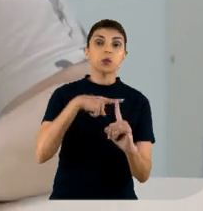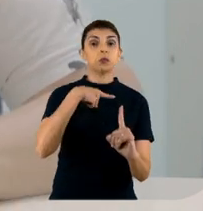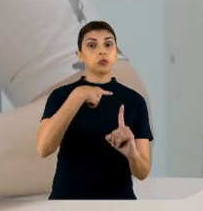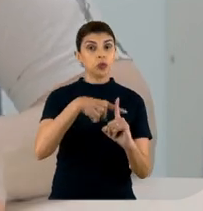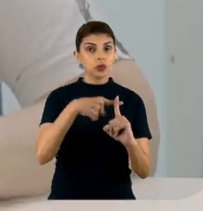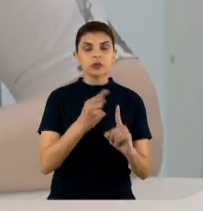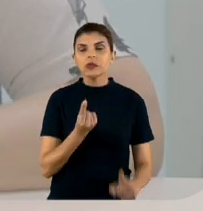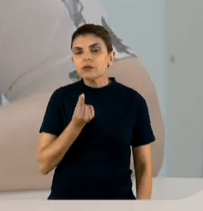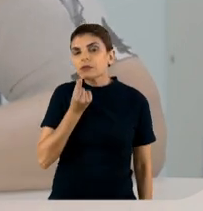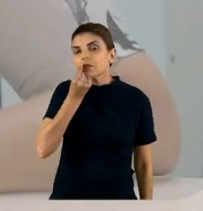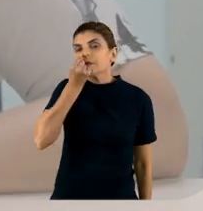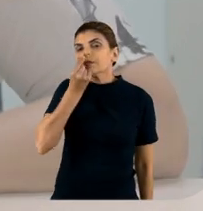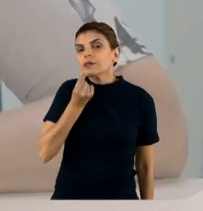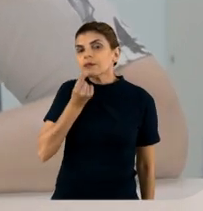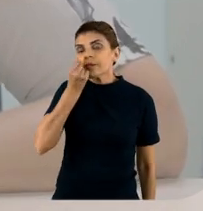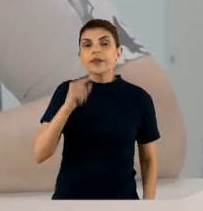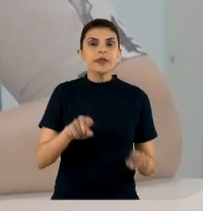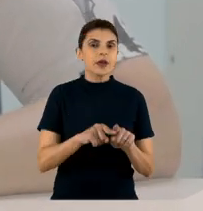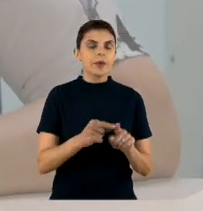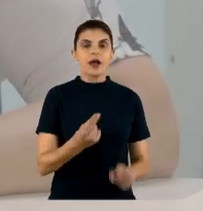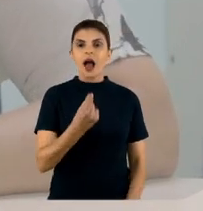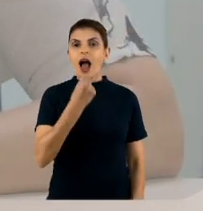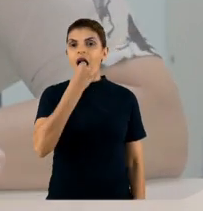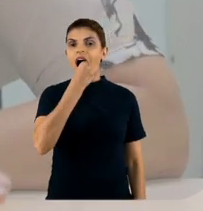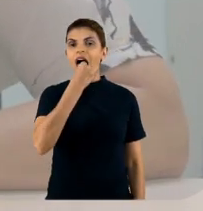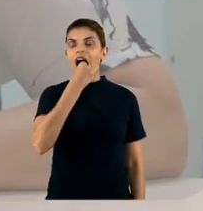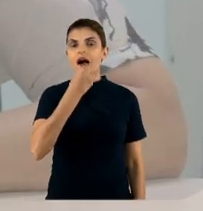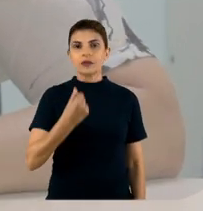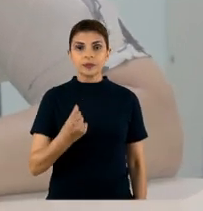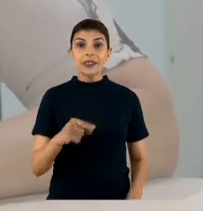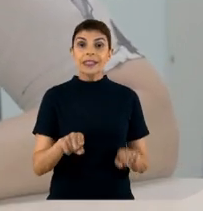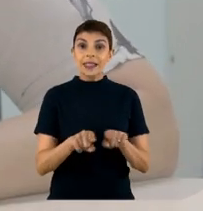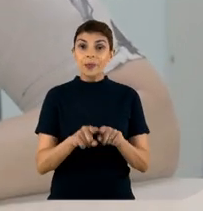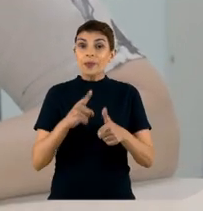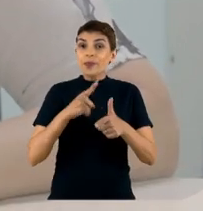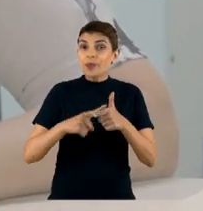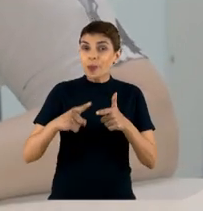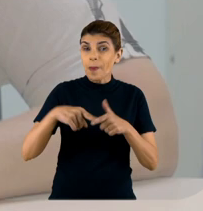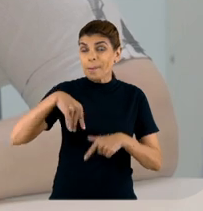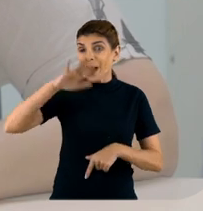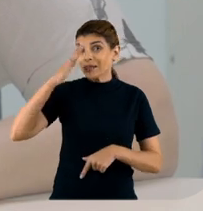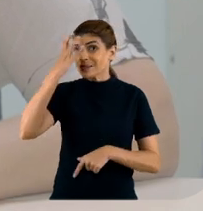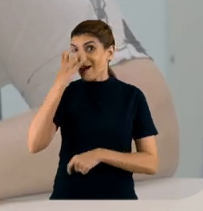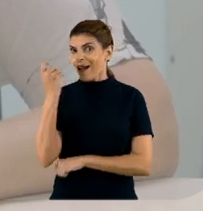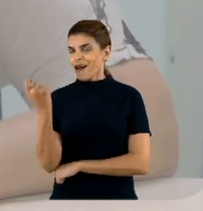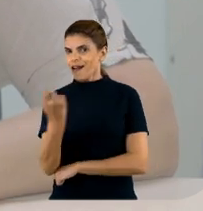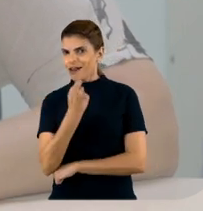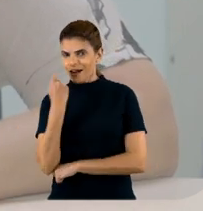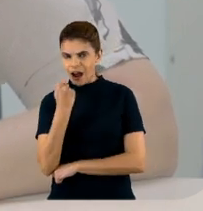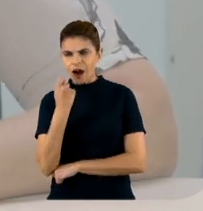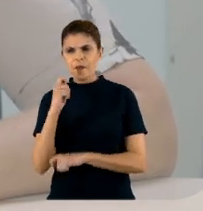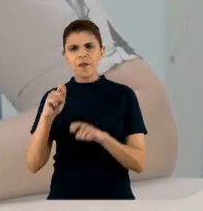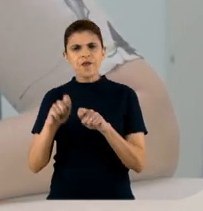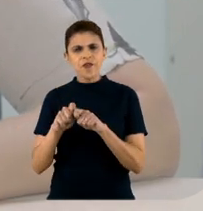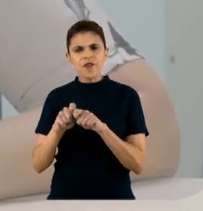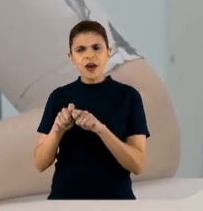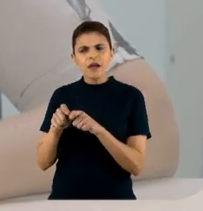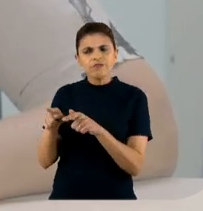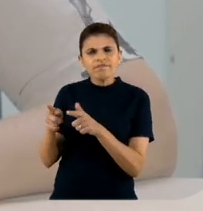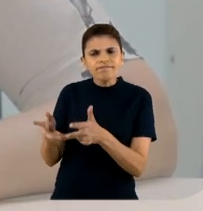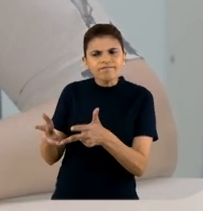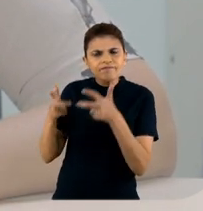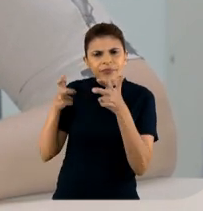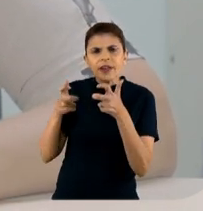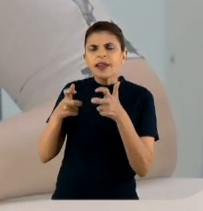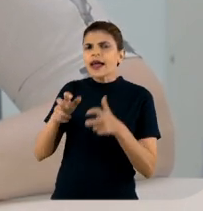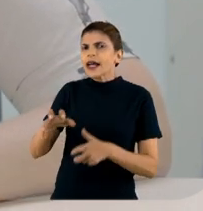desse suab de nariz e oro faringe quando a pessoa tem um quadro já mais grave e você consegue colher o material respiratório